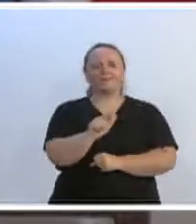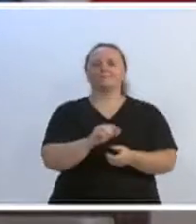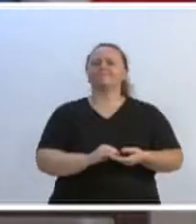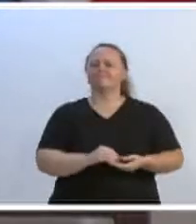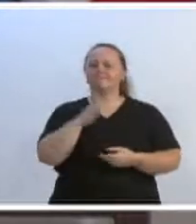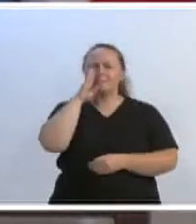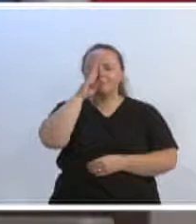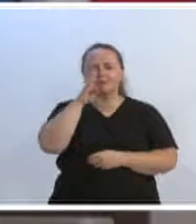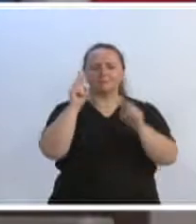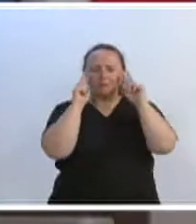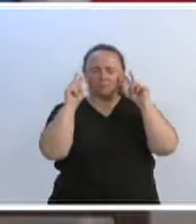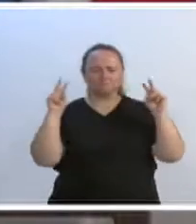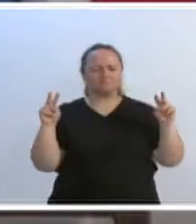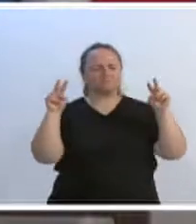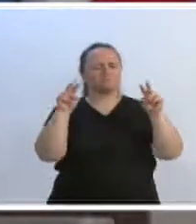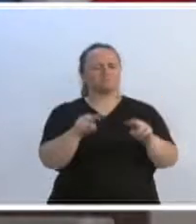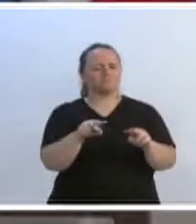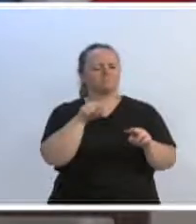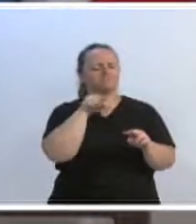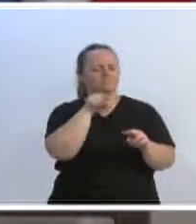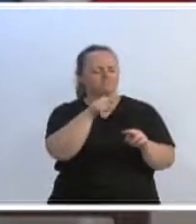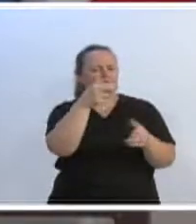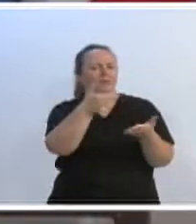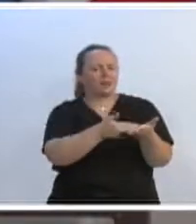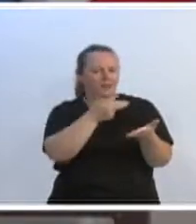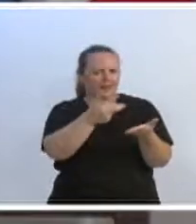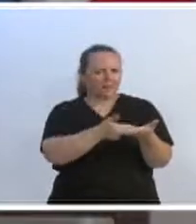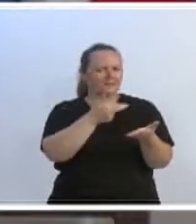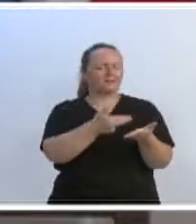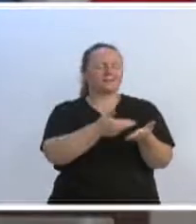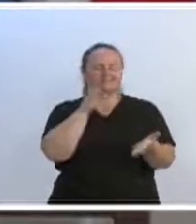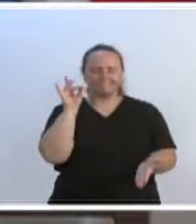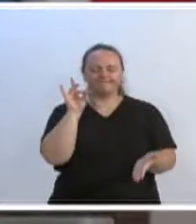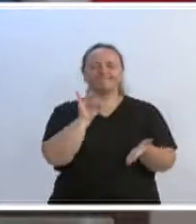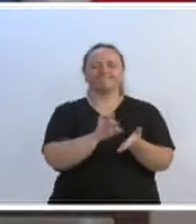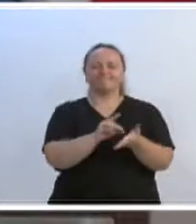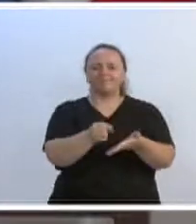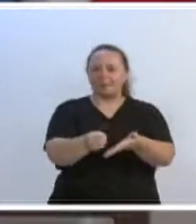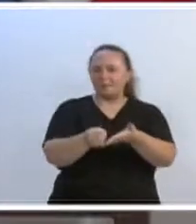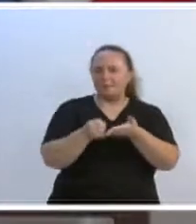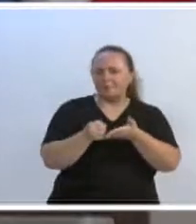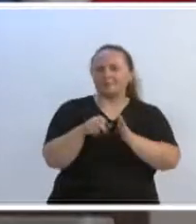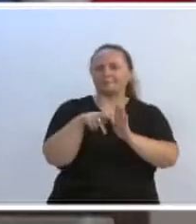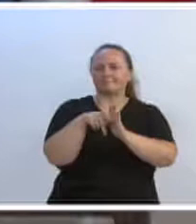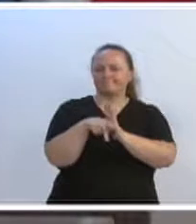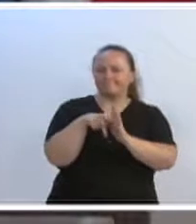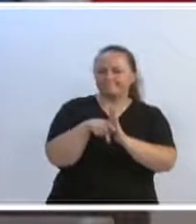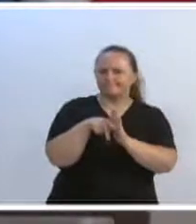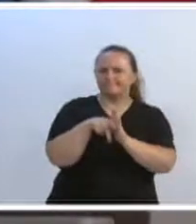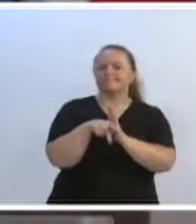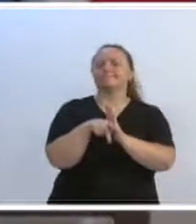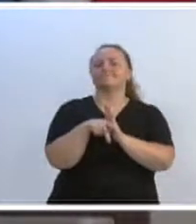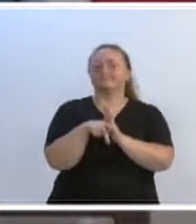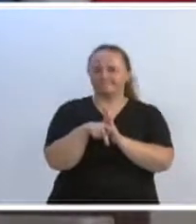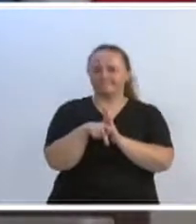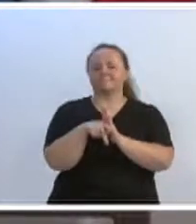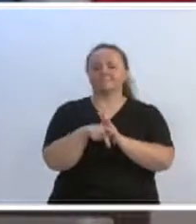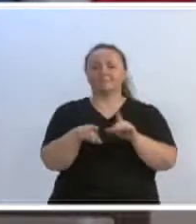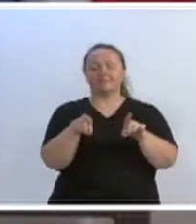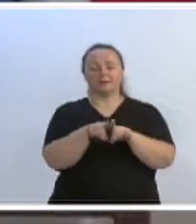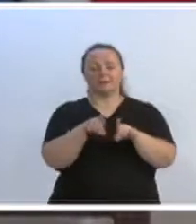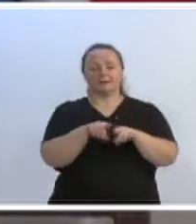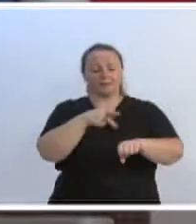análise e conhecimento. E, principalmente agora, com os novos exemplares digitalizados,